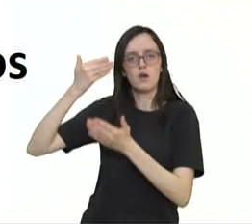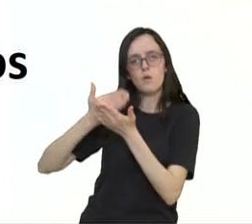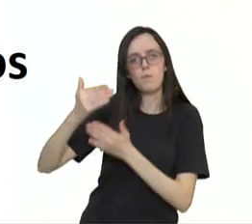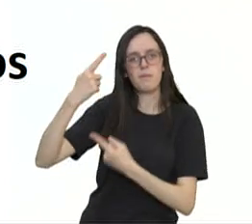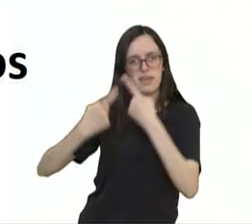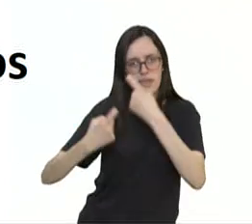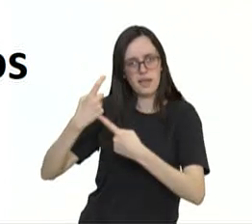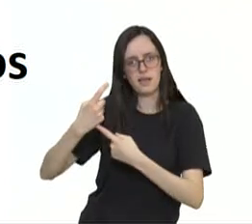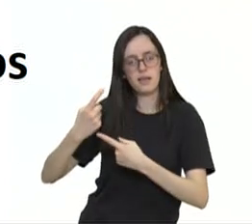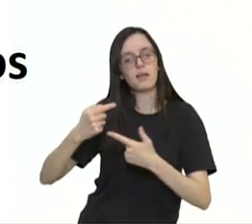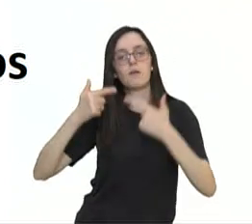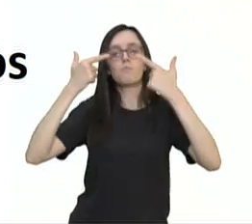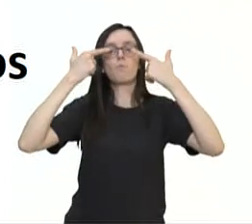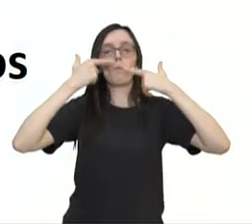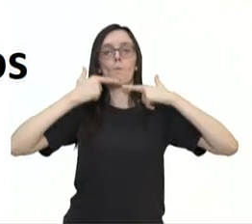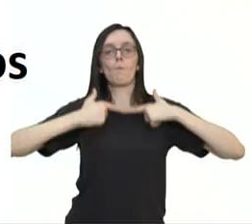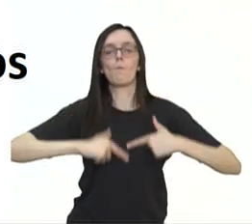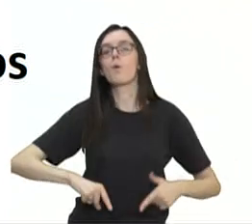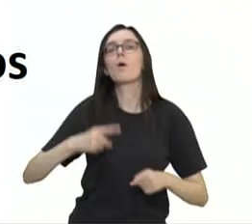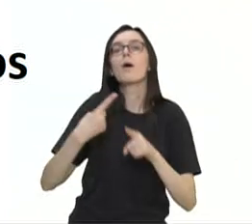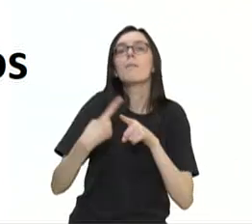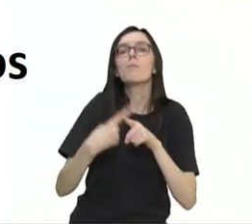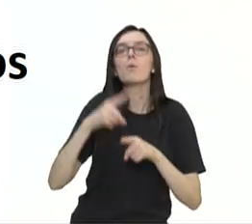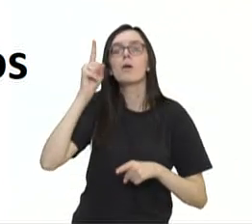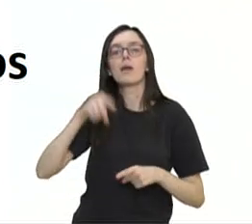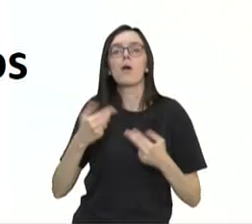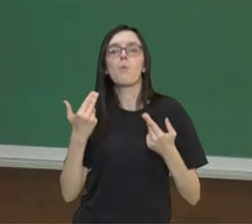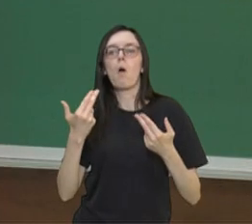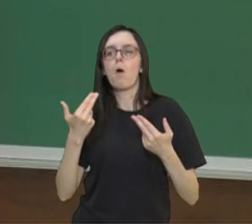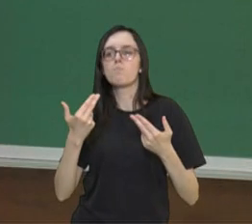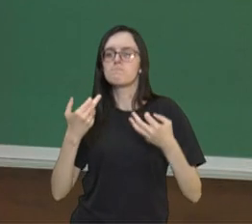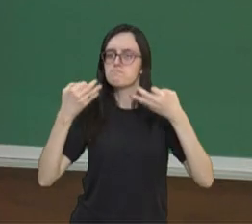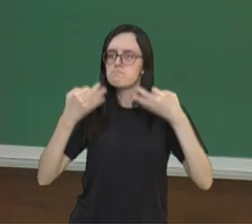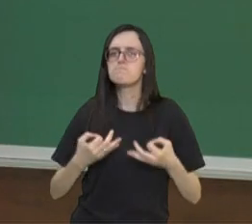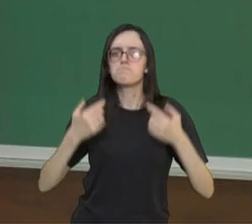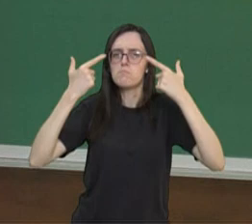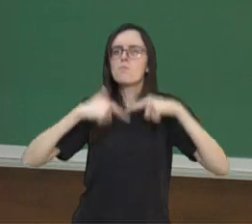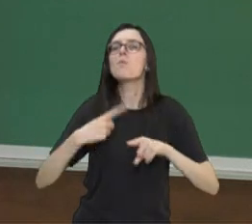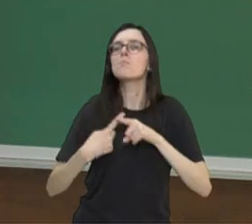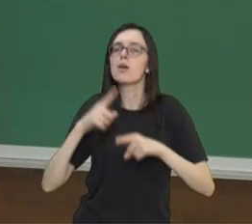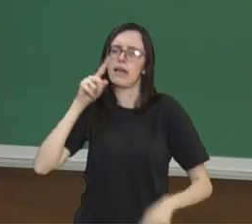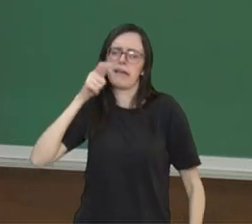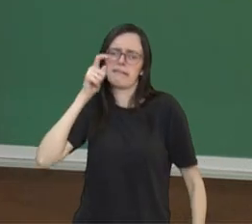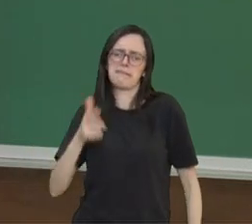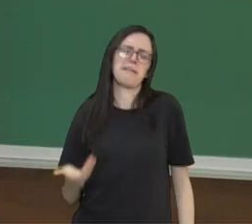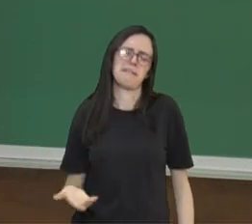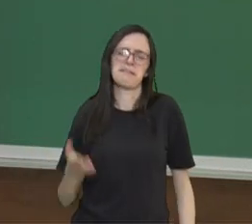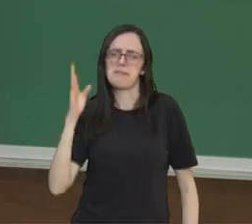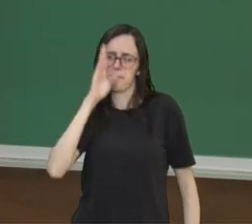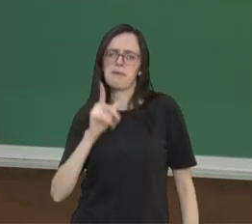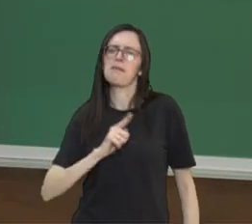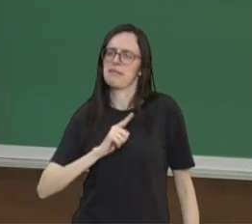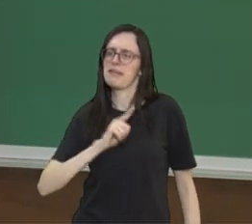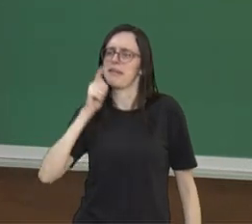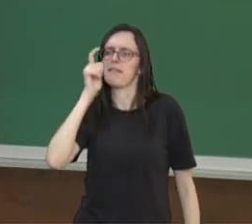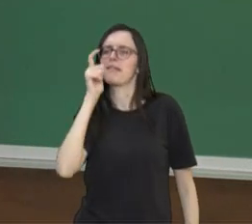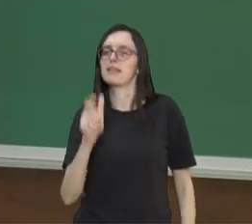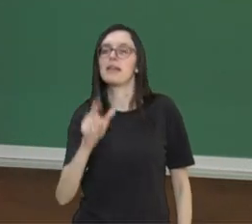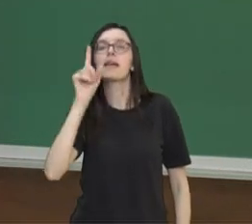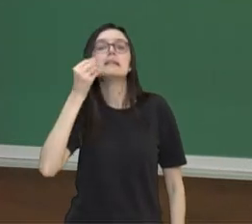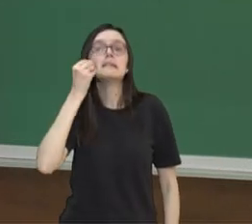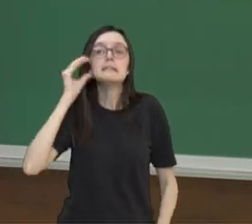Neutro, tranquilo. Por que essa posição de neutralidade? Interesses. O Brasil tinha interesse em